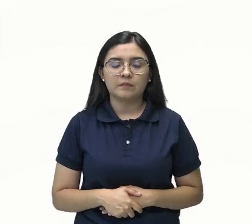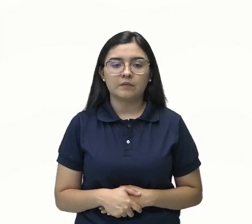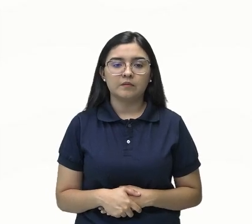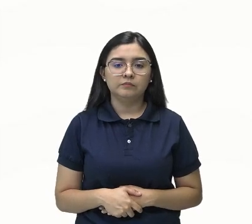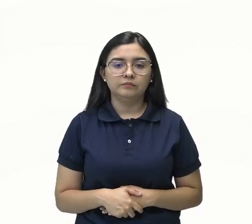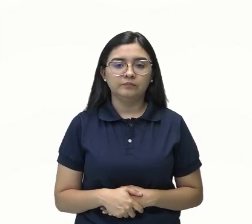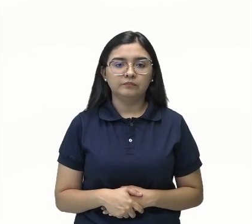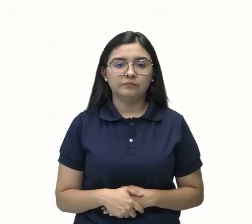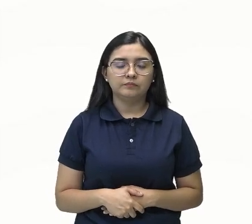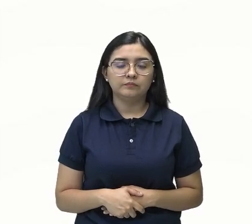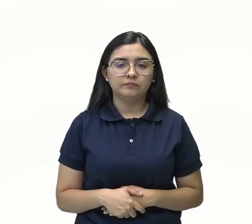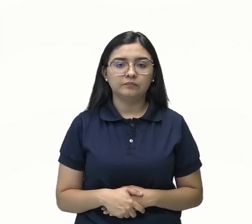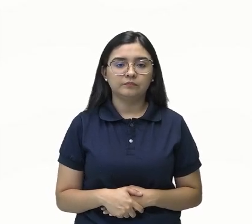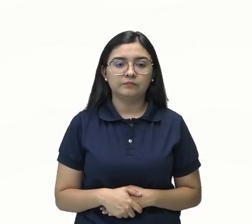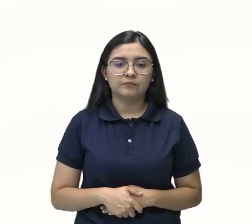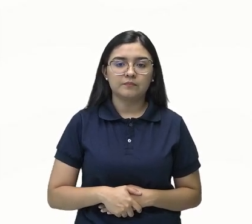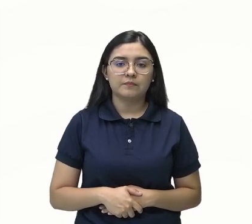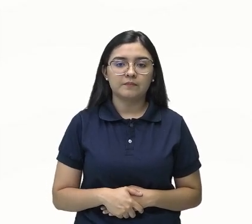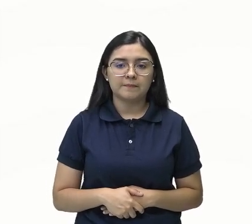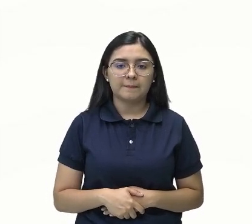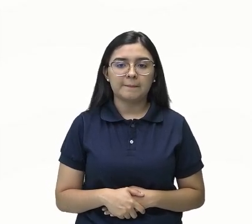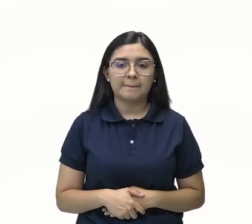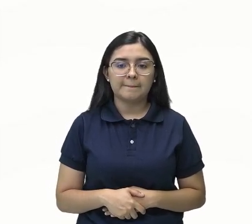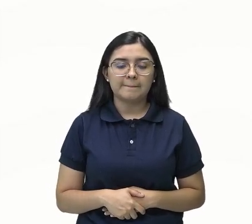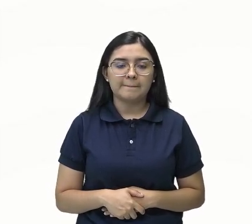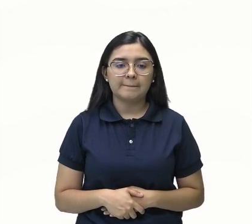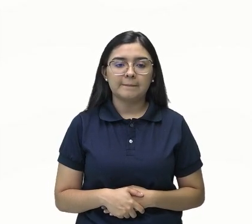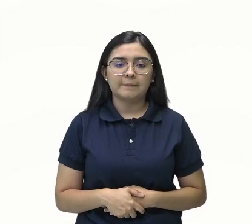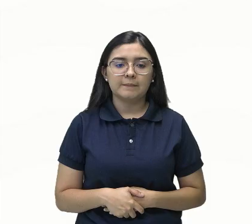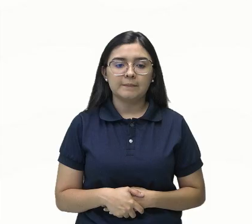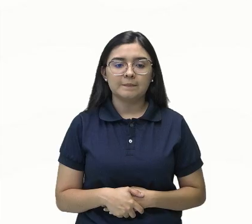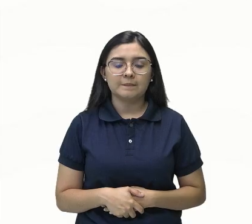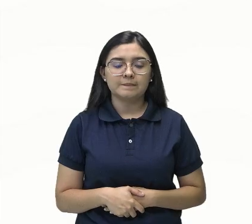o tempo de duração da viagem.